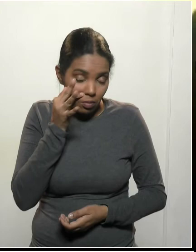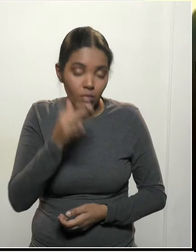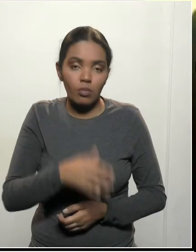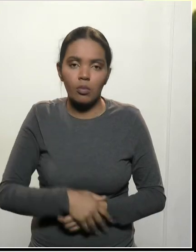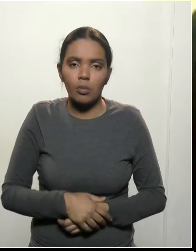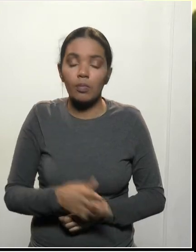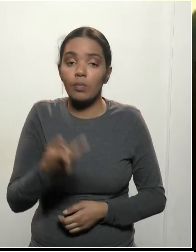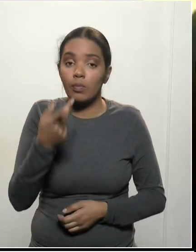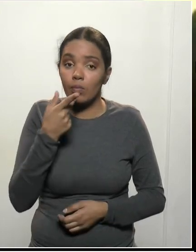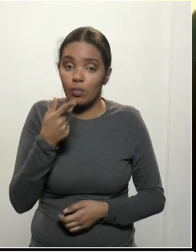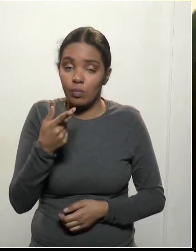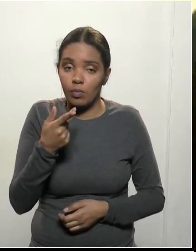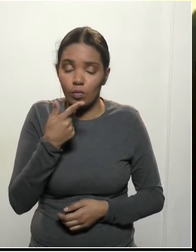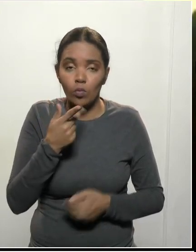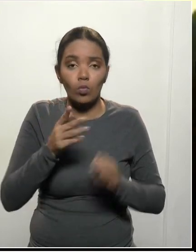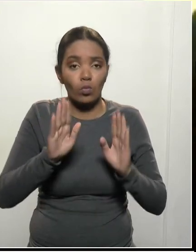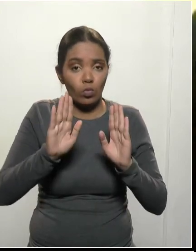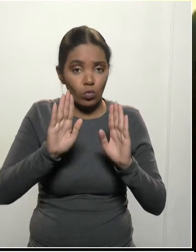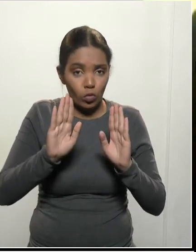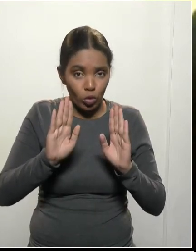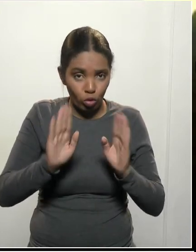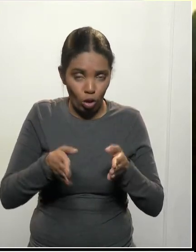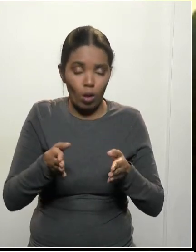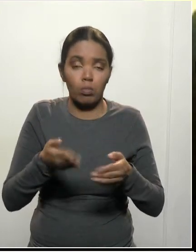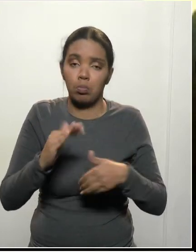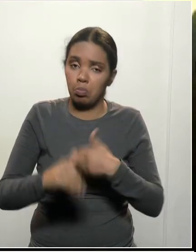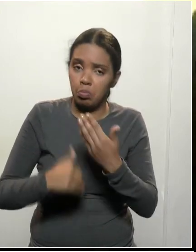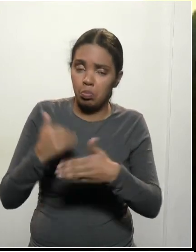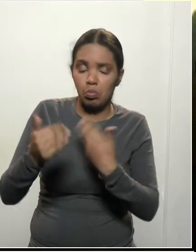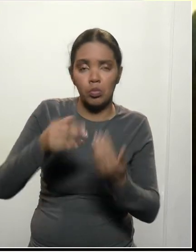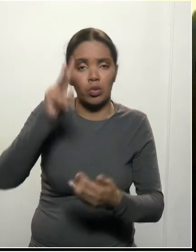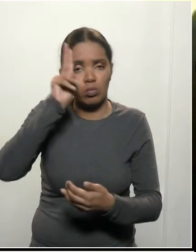histórico do delegado de polícia, que evoluiu